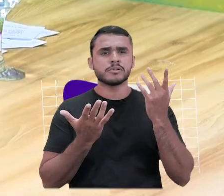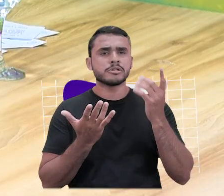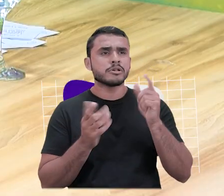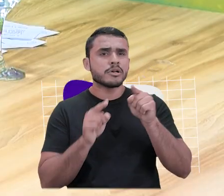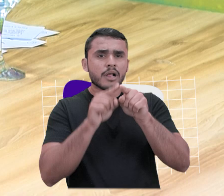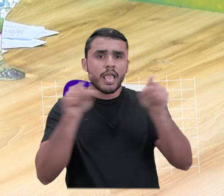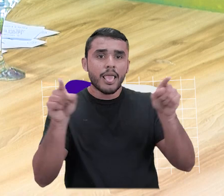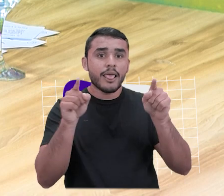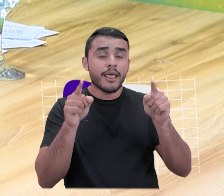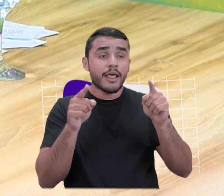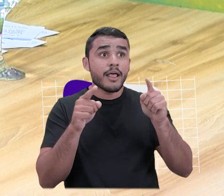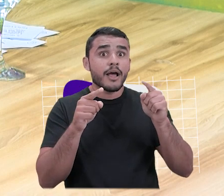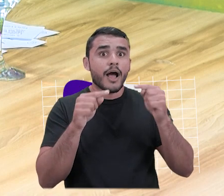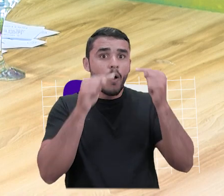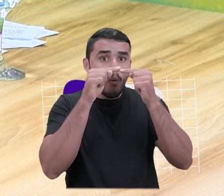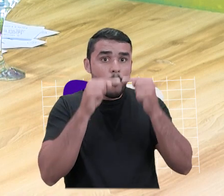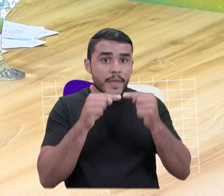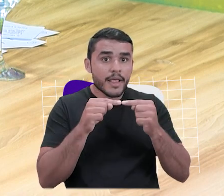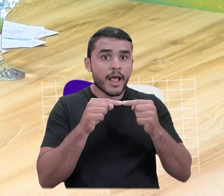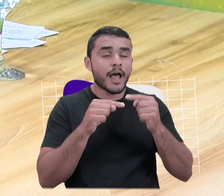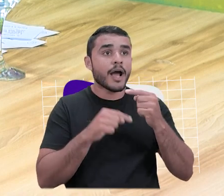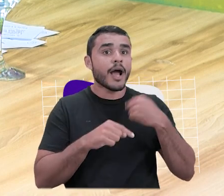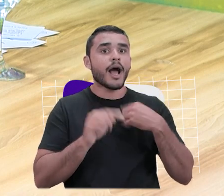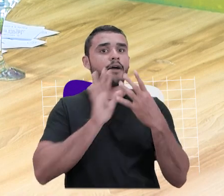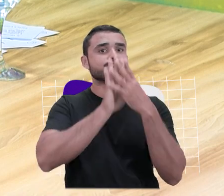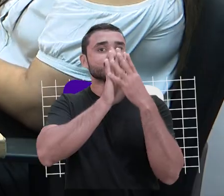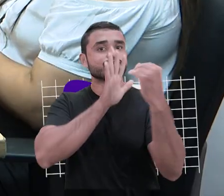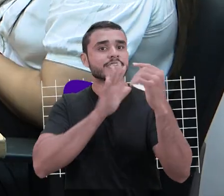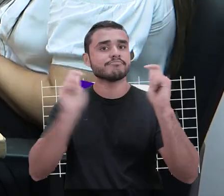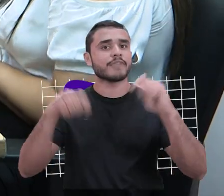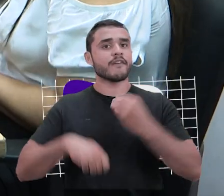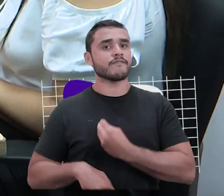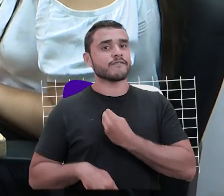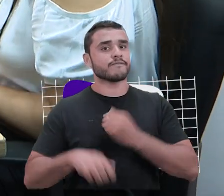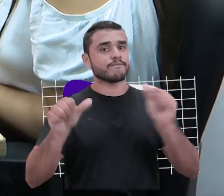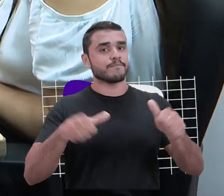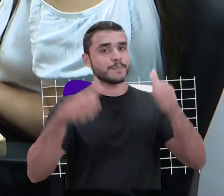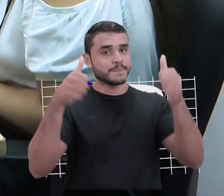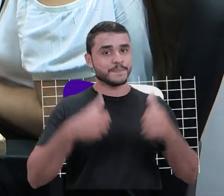É verdade. E aí, amigo, quem você quer? Eu